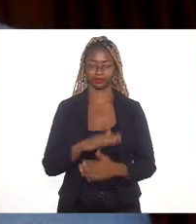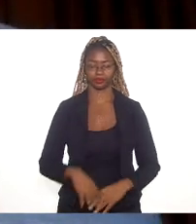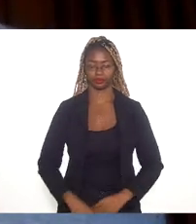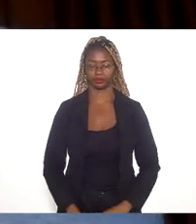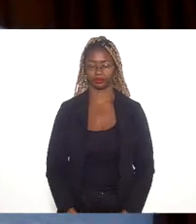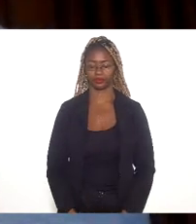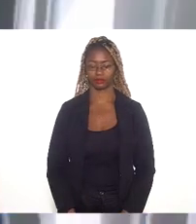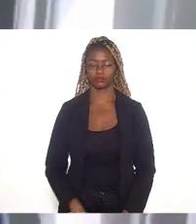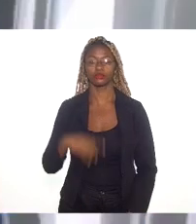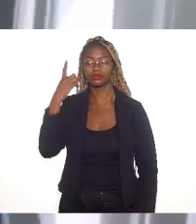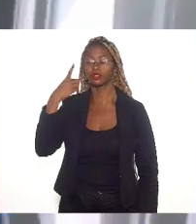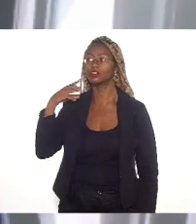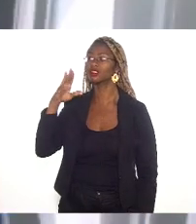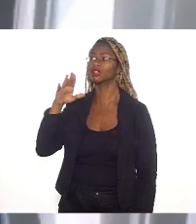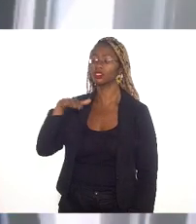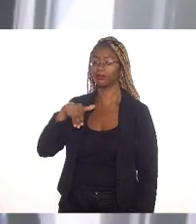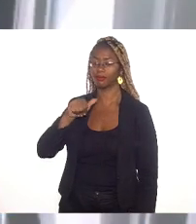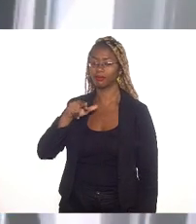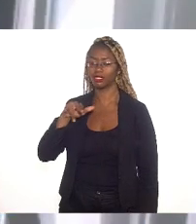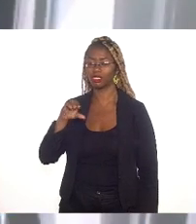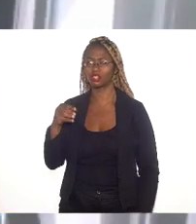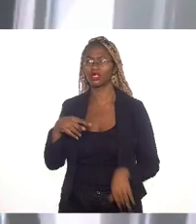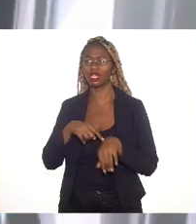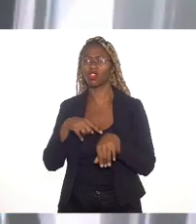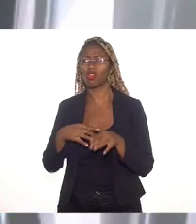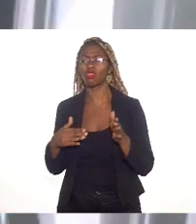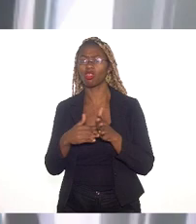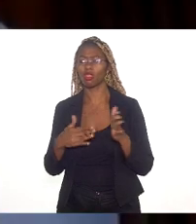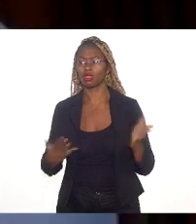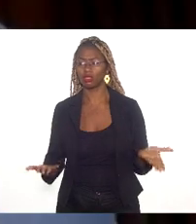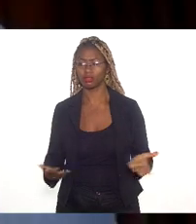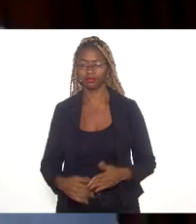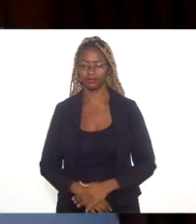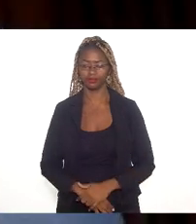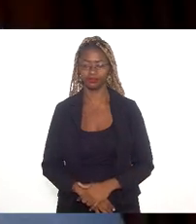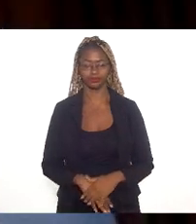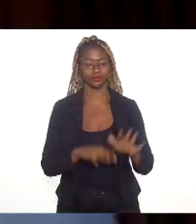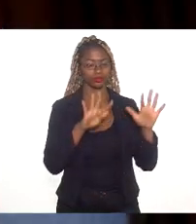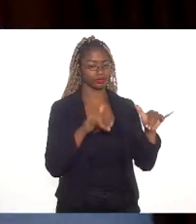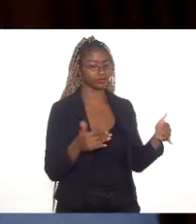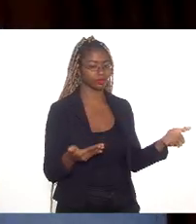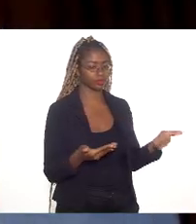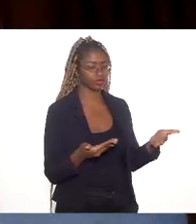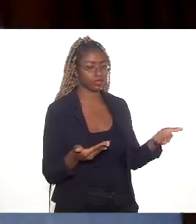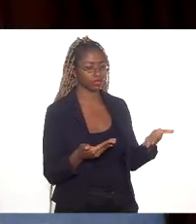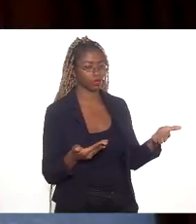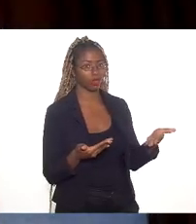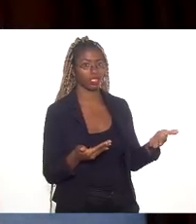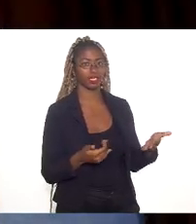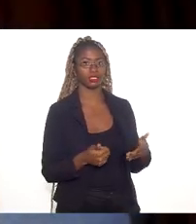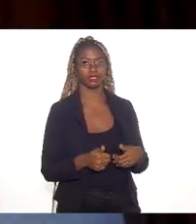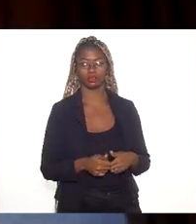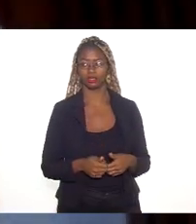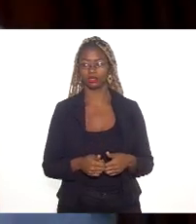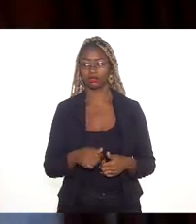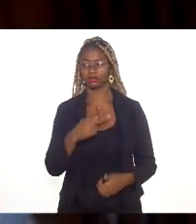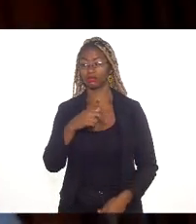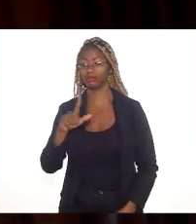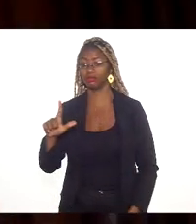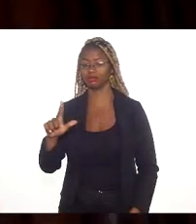aprovado. Deputado Márcio, nós vamos até que horas, hein? Olha, eu vou encerrar agora, às 11, nesse projeto